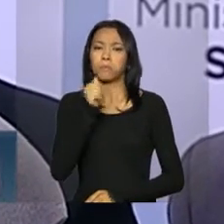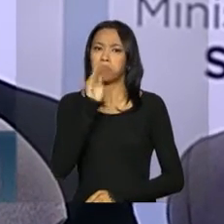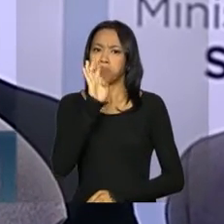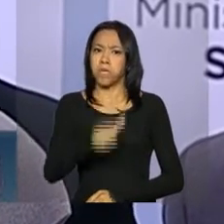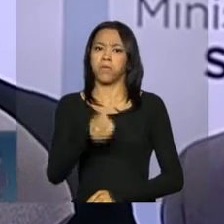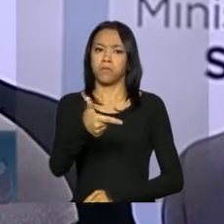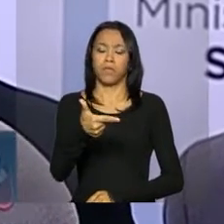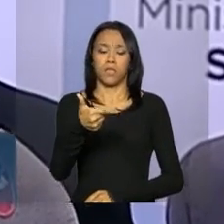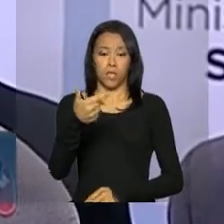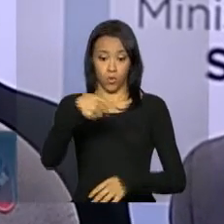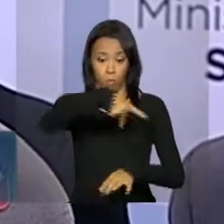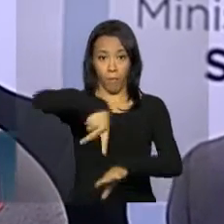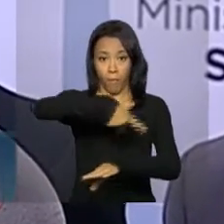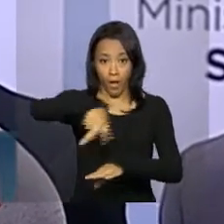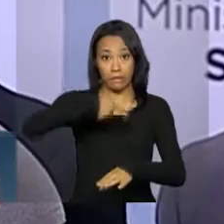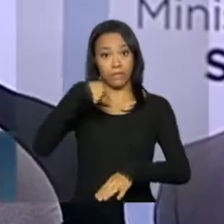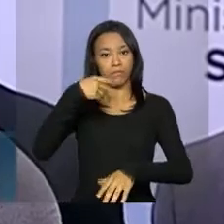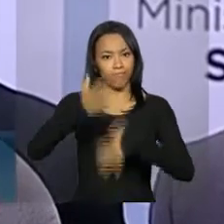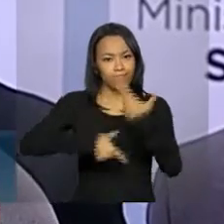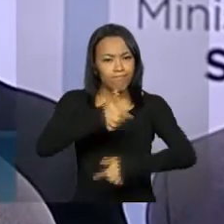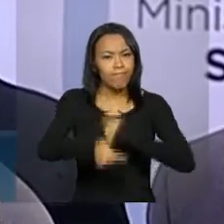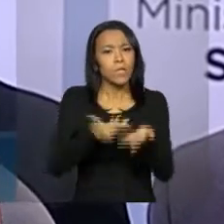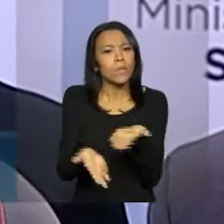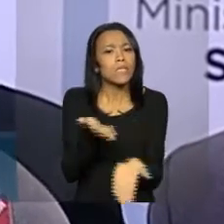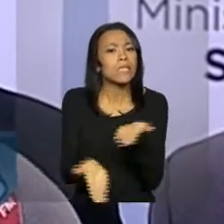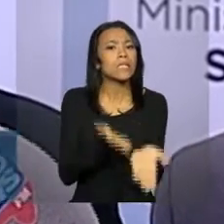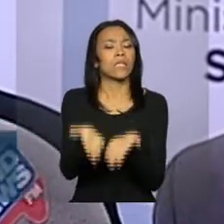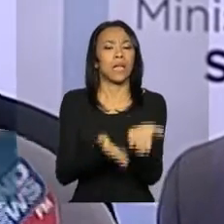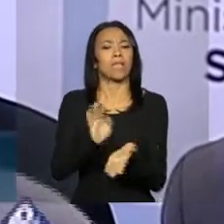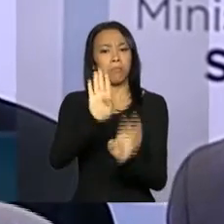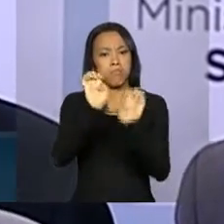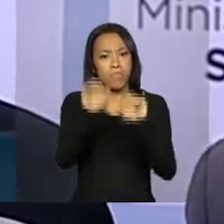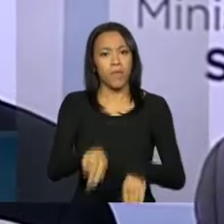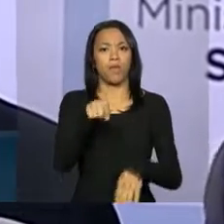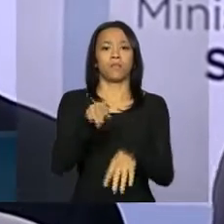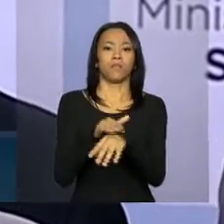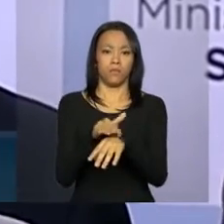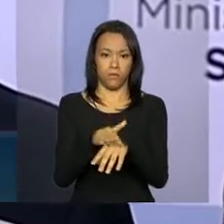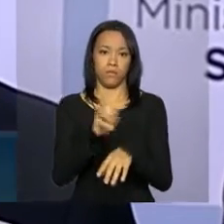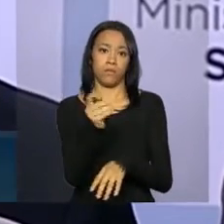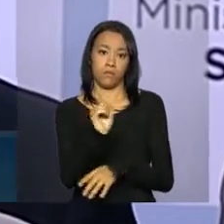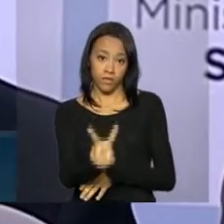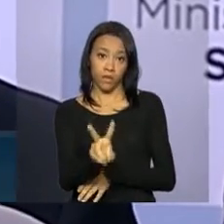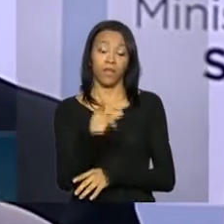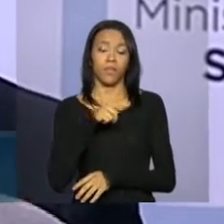trata deste problema com eficácia. E nós temos aproximadamente